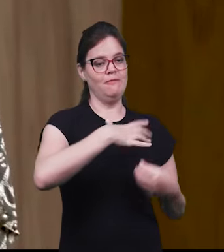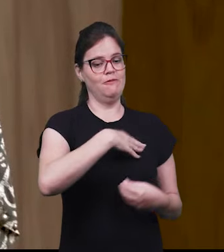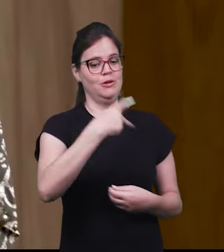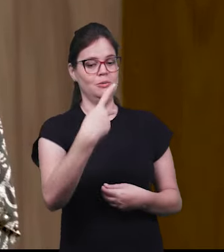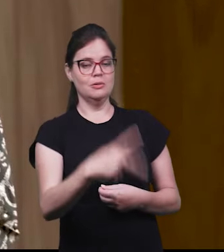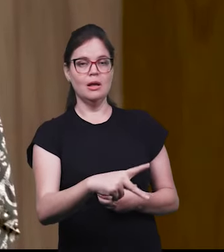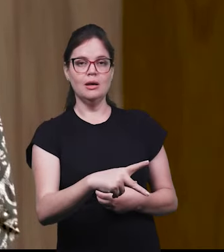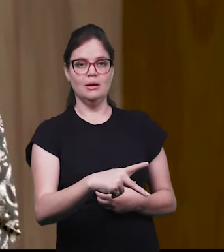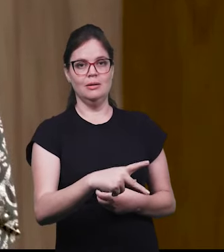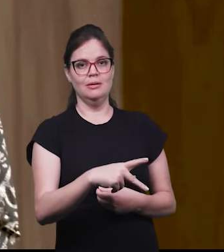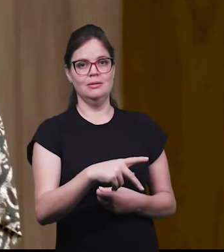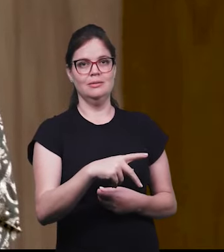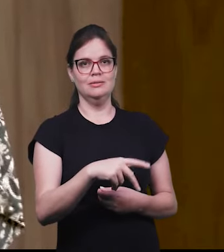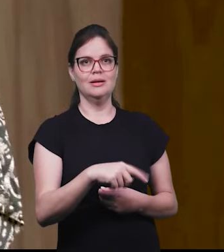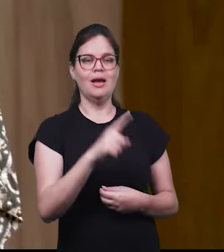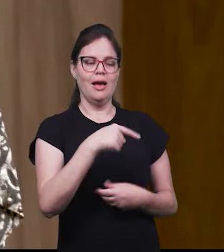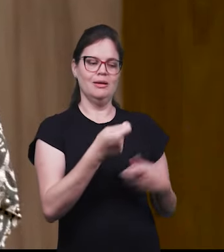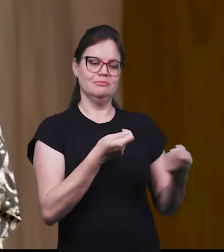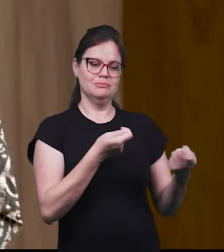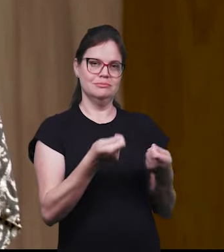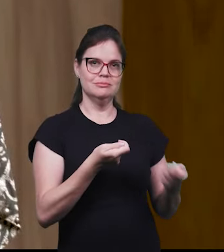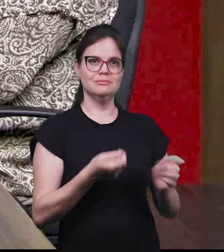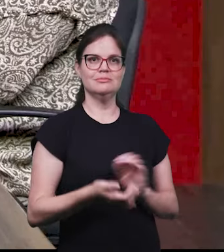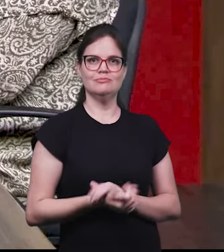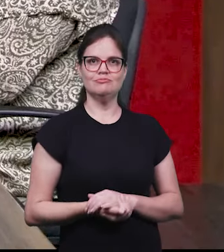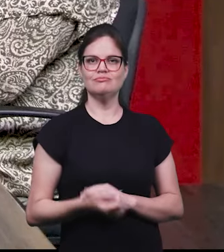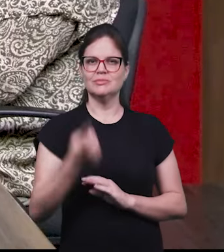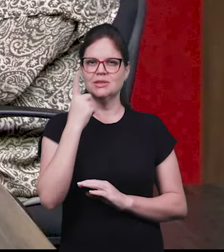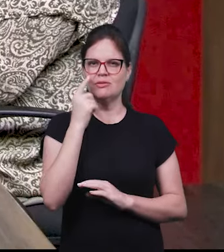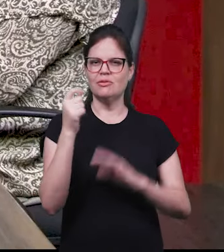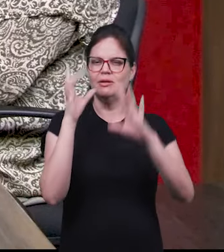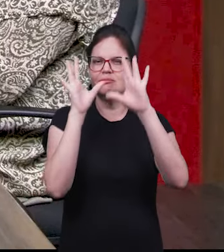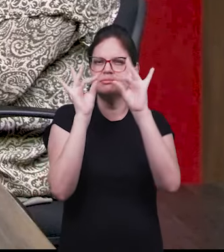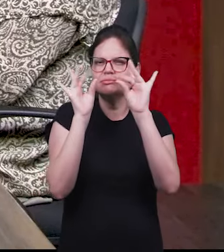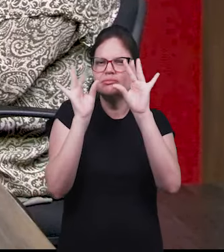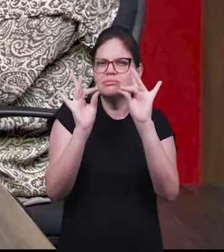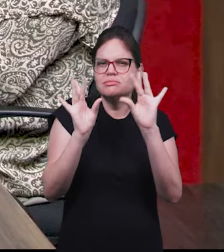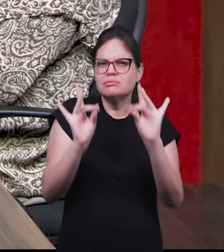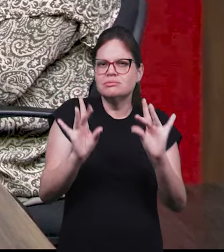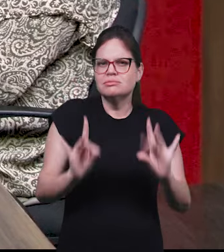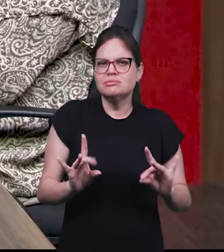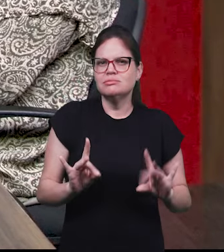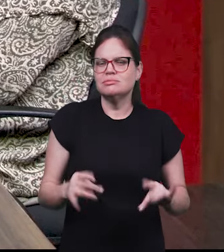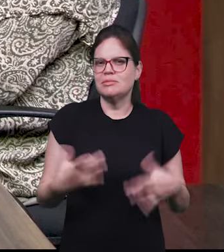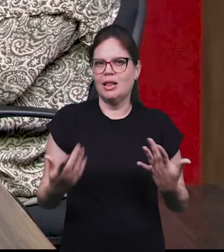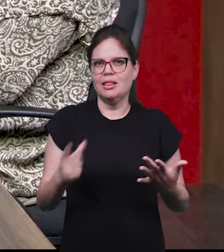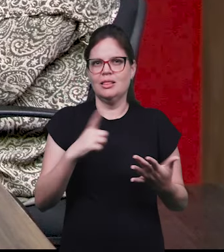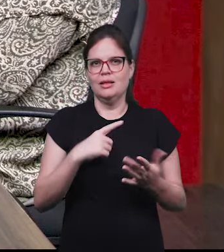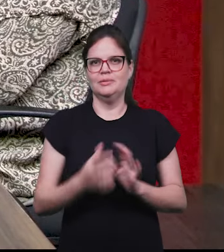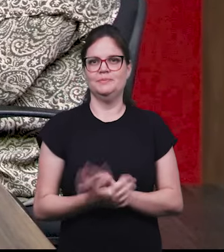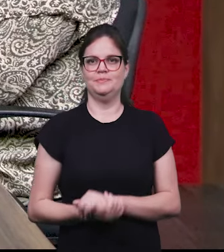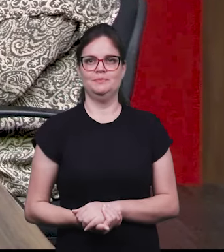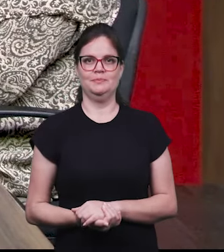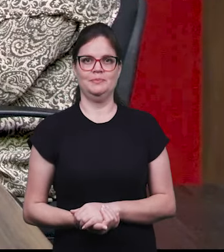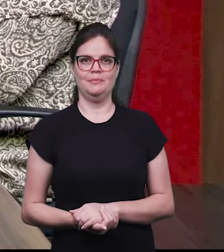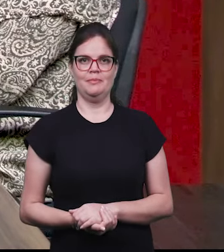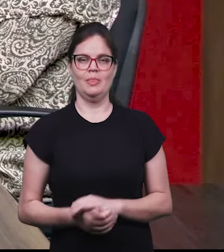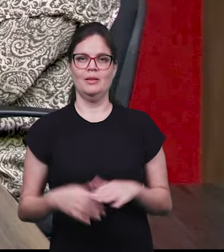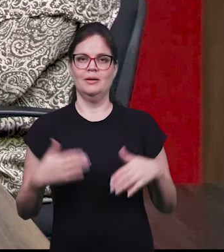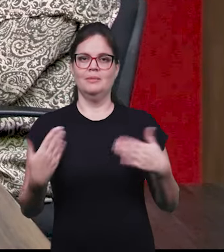Beltesazar. Interessante isso. Muito interessante. Muitos detalhes, né? Muito importante isso. Muito